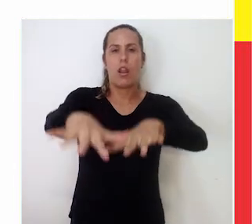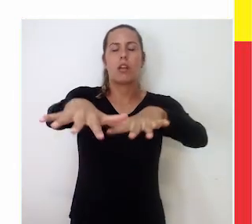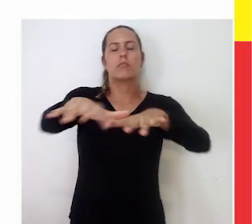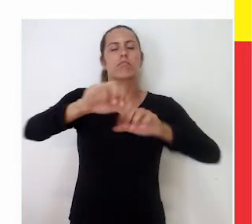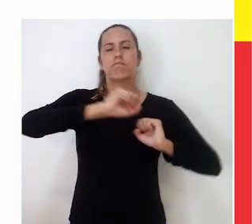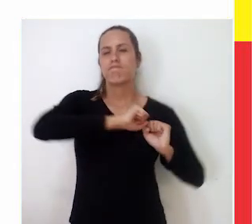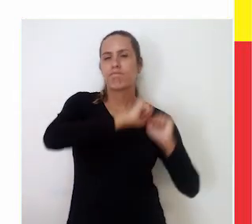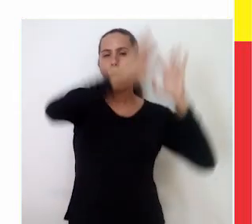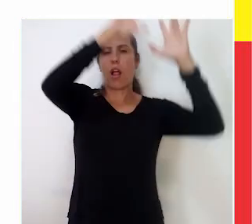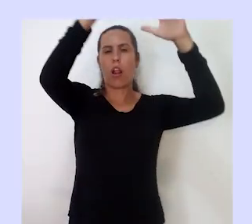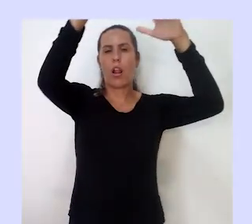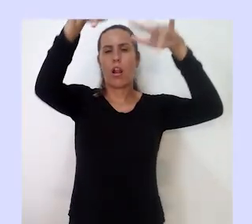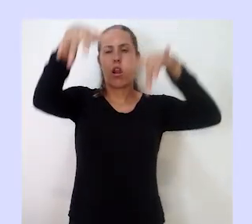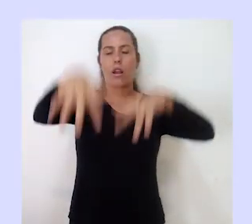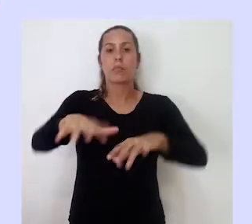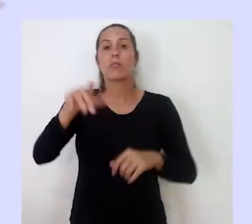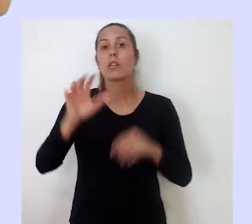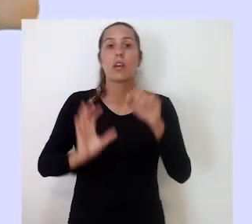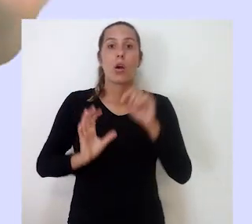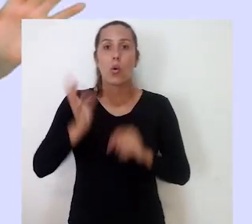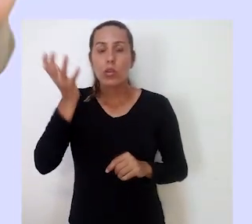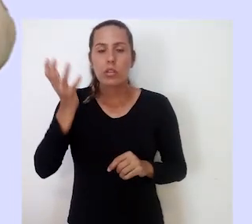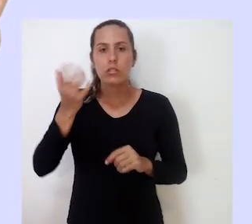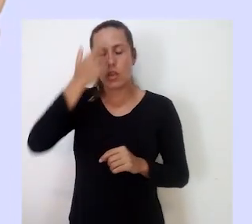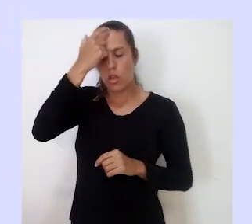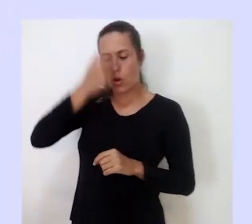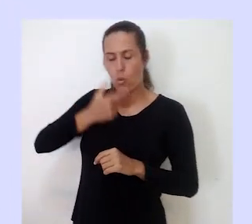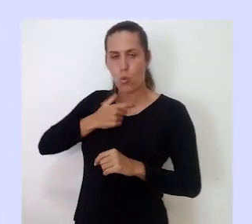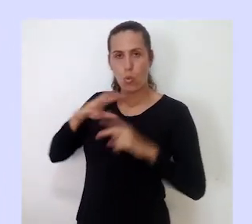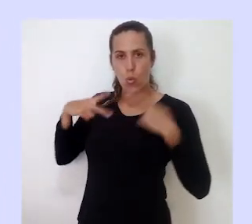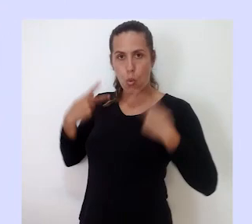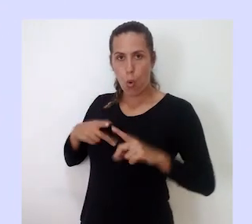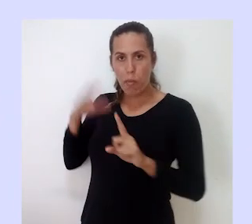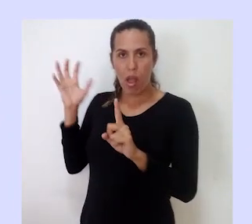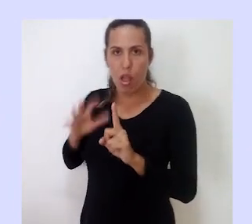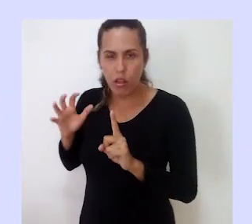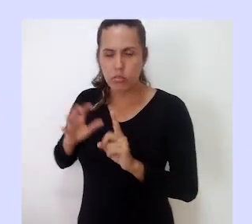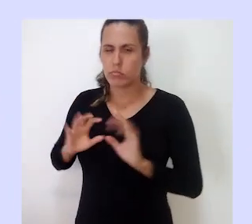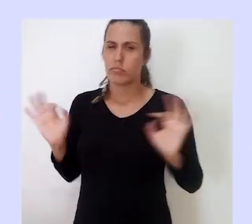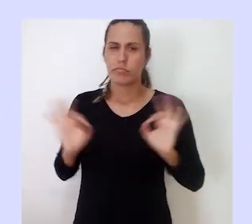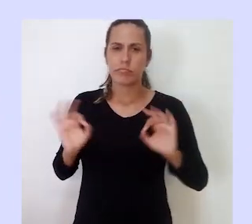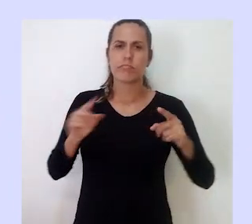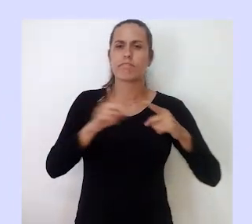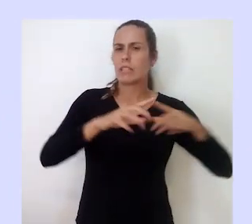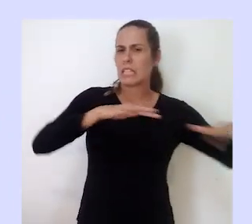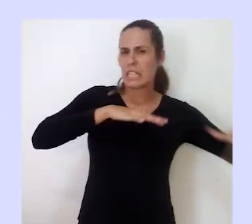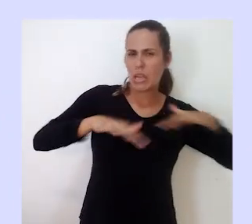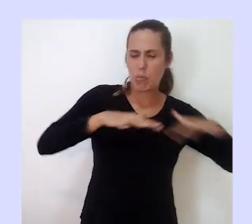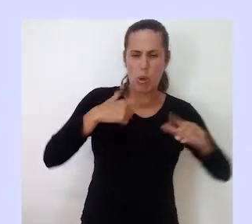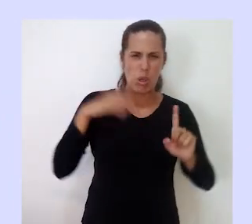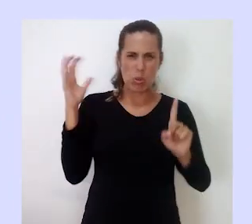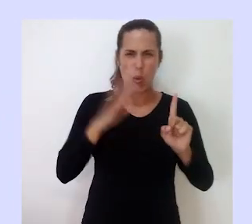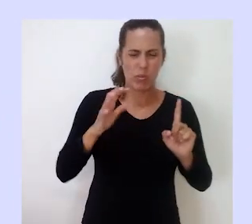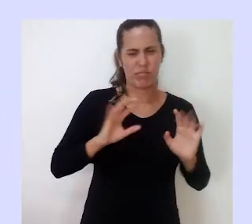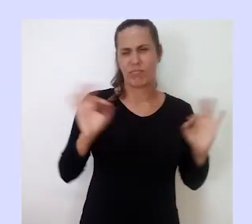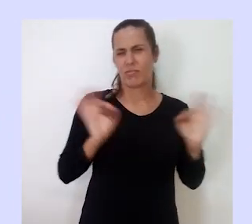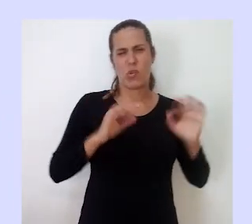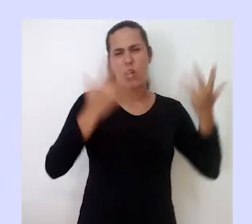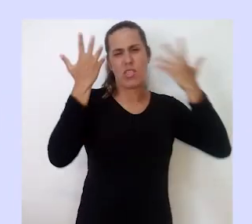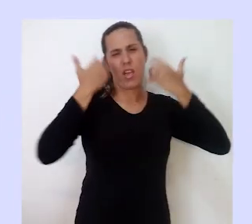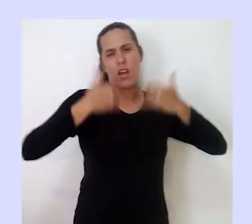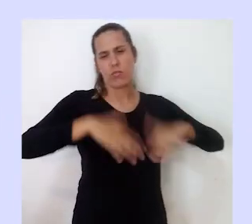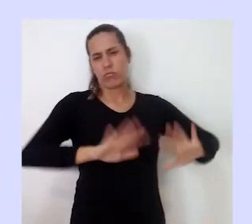tsunamis. Tsunamis ocorrem sem intervenção do homem. Terremotos ocorrem sem intervenção do homem.